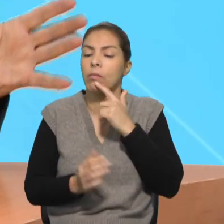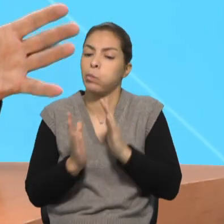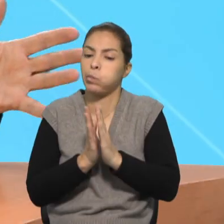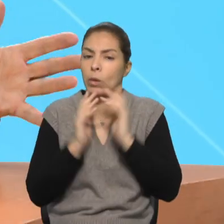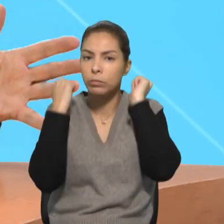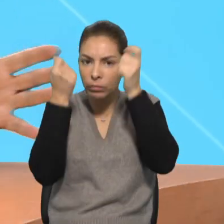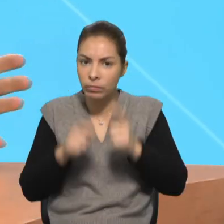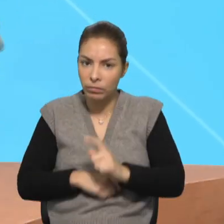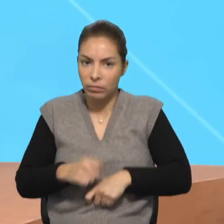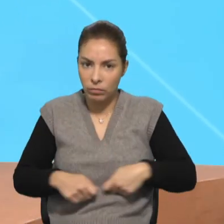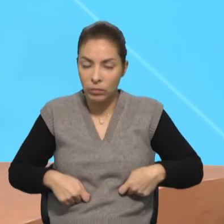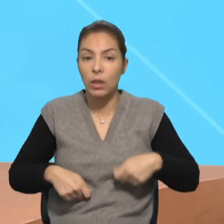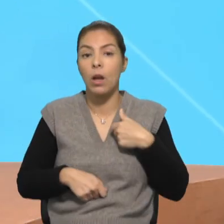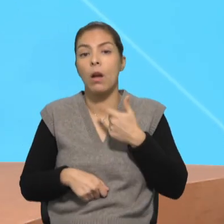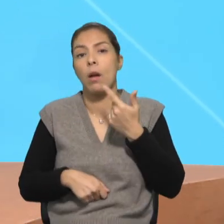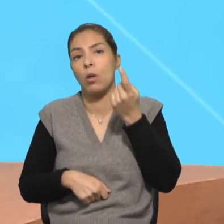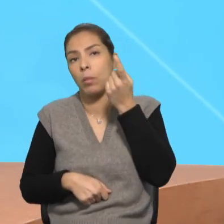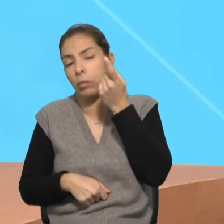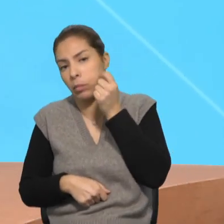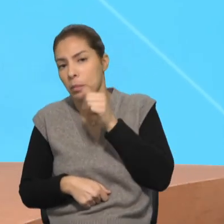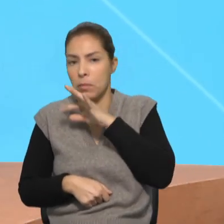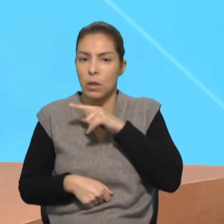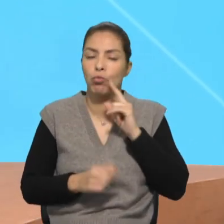e os estigmas. Este ano